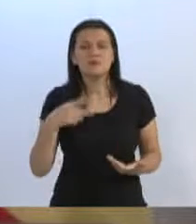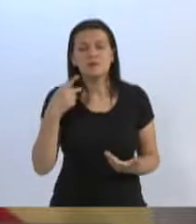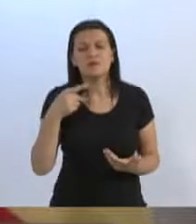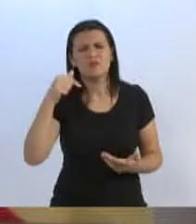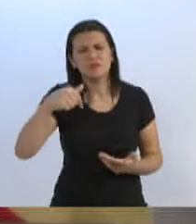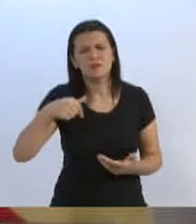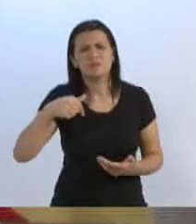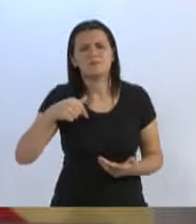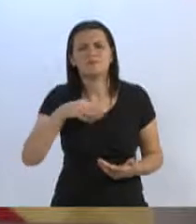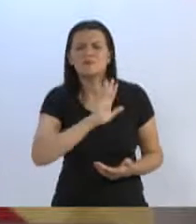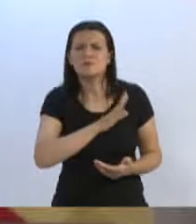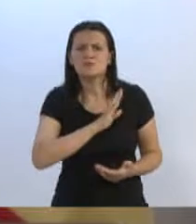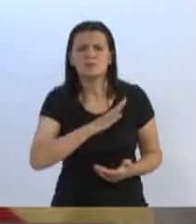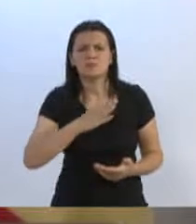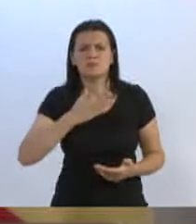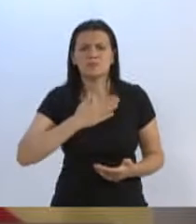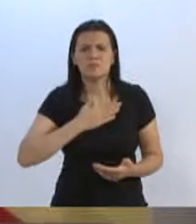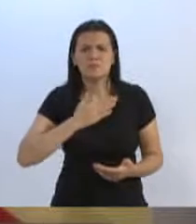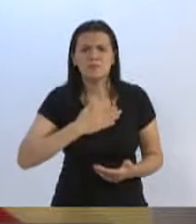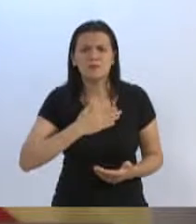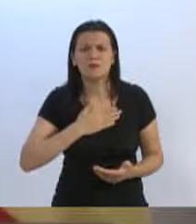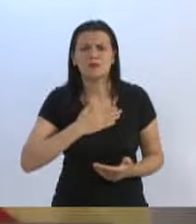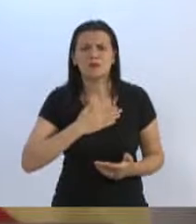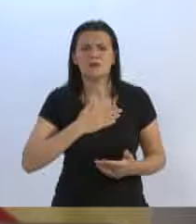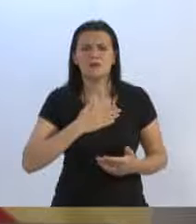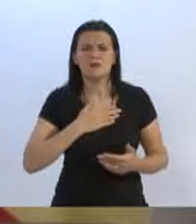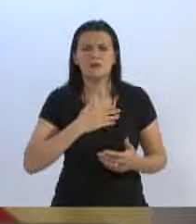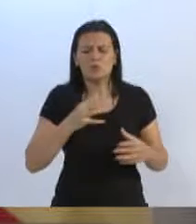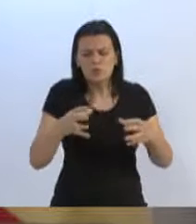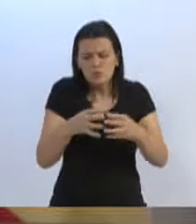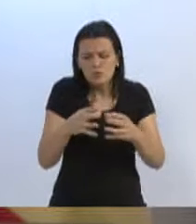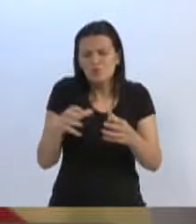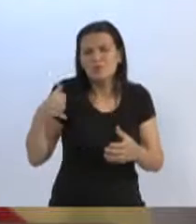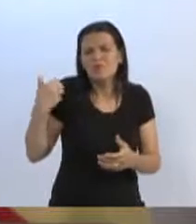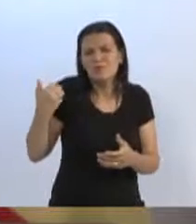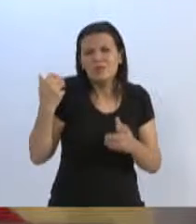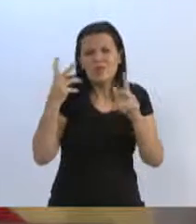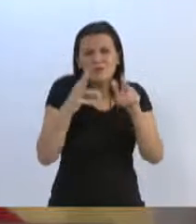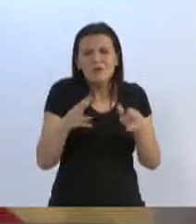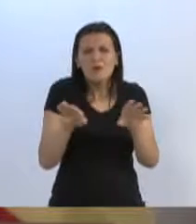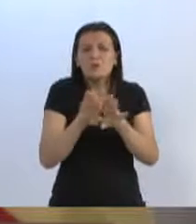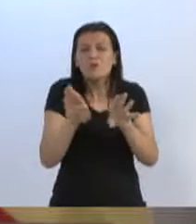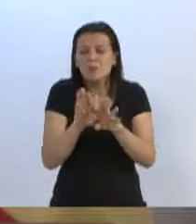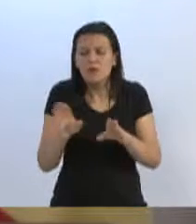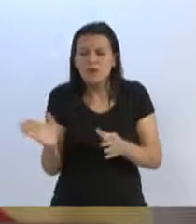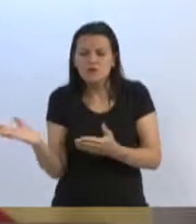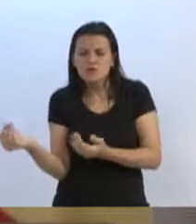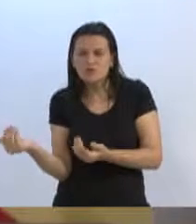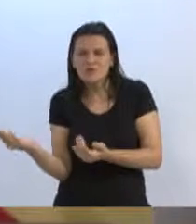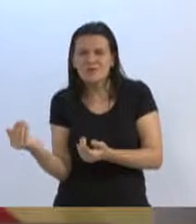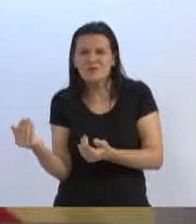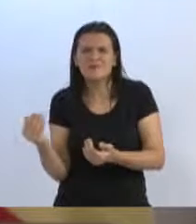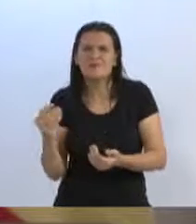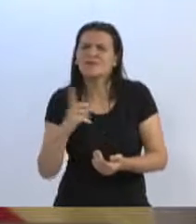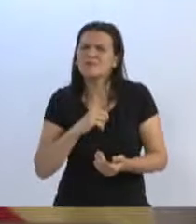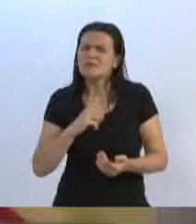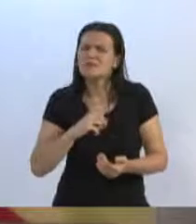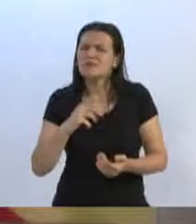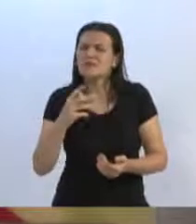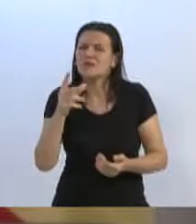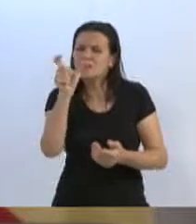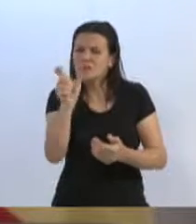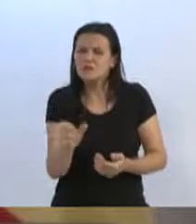de coração, com a minha geração e com as gerações mais novas, porque sei que é onde tem uma incidência maior de pessoas que acabam dirigindo de